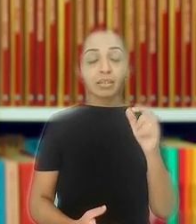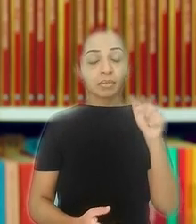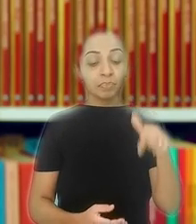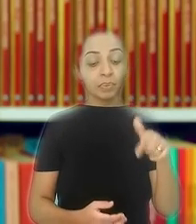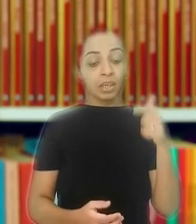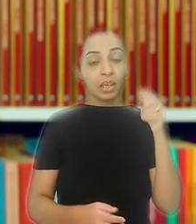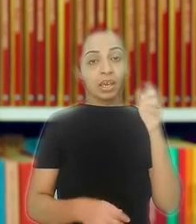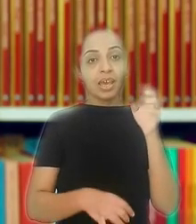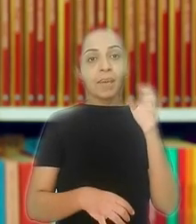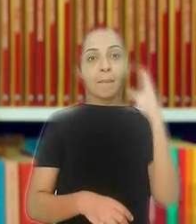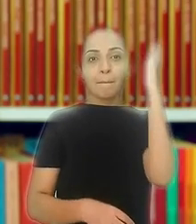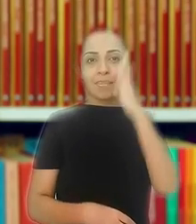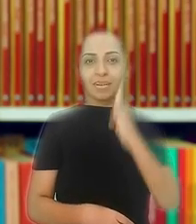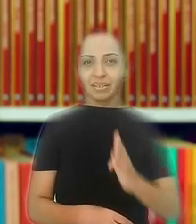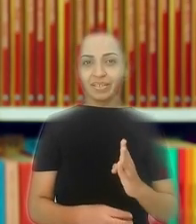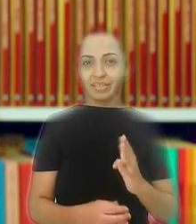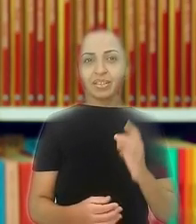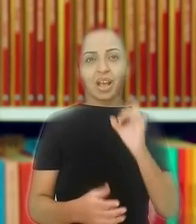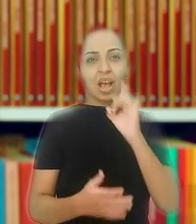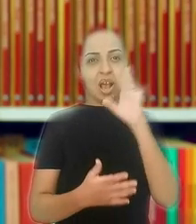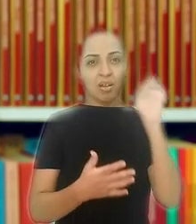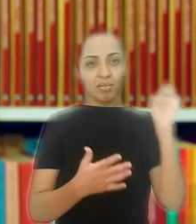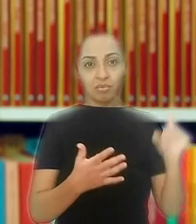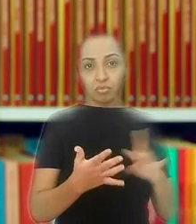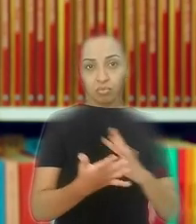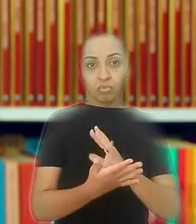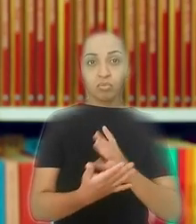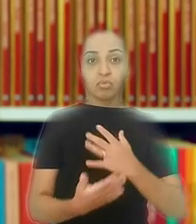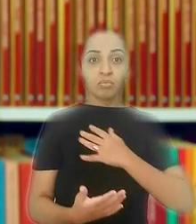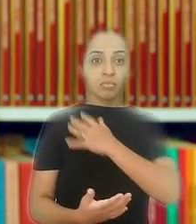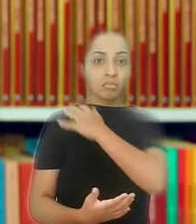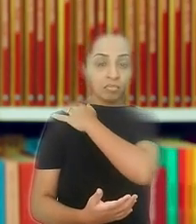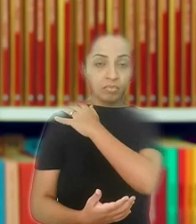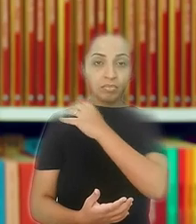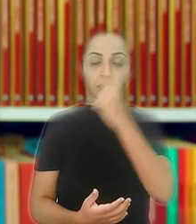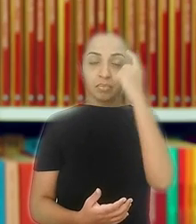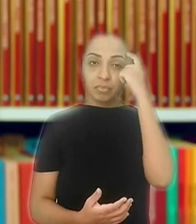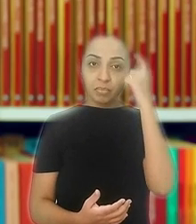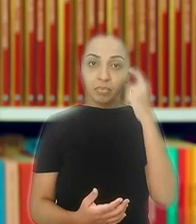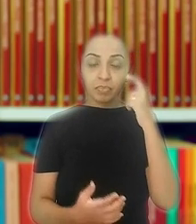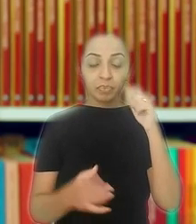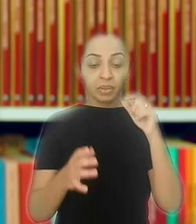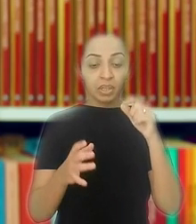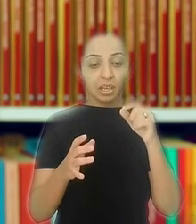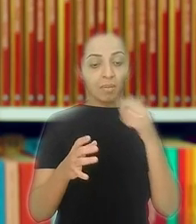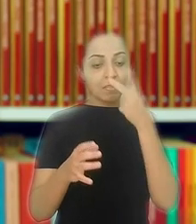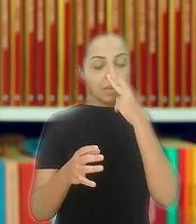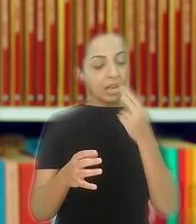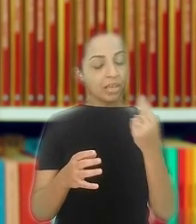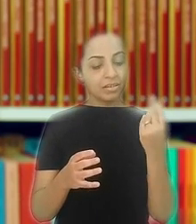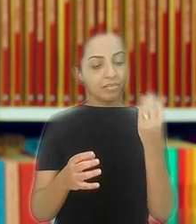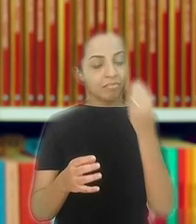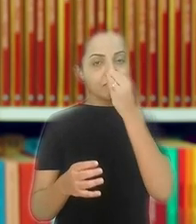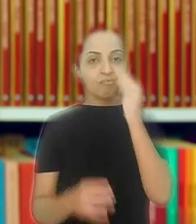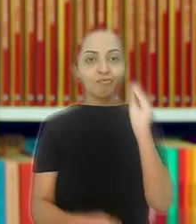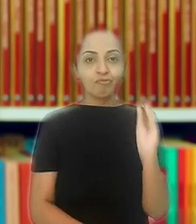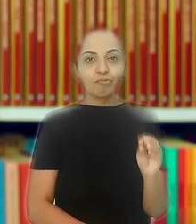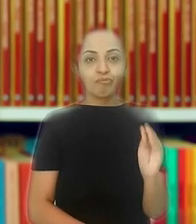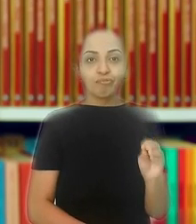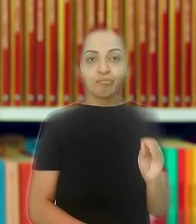o estado brasileiro negligenciou aliás Como o estado brasileiro não como os militares que é uma parte do Estado negligenciaram